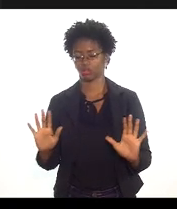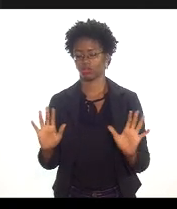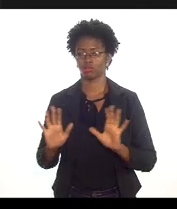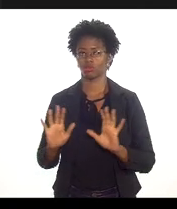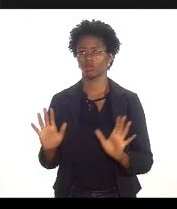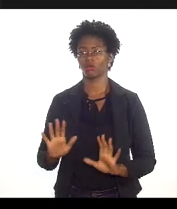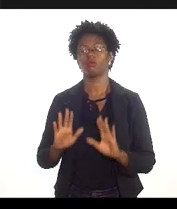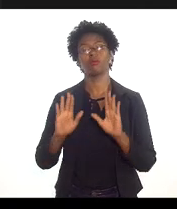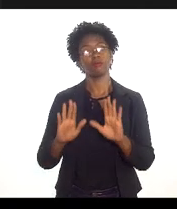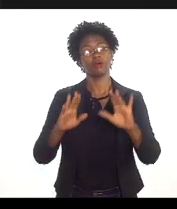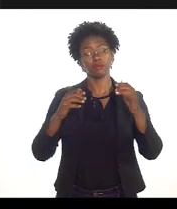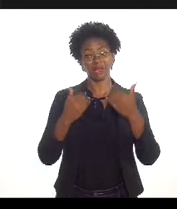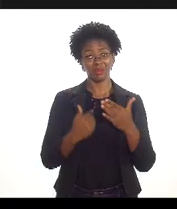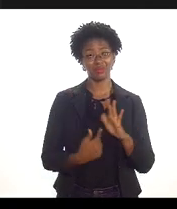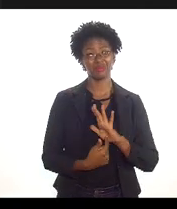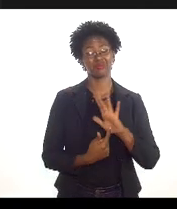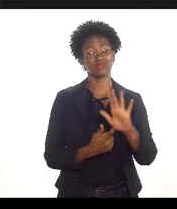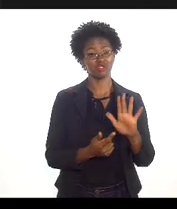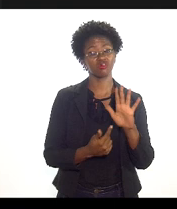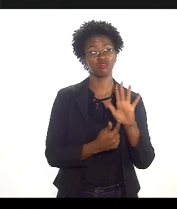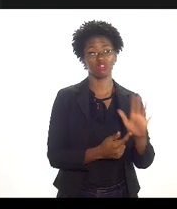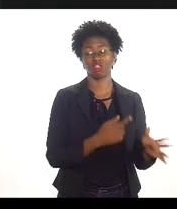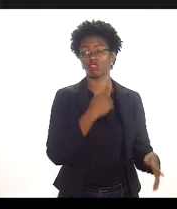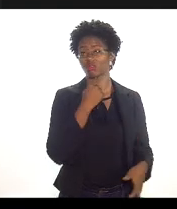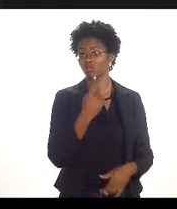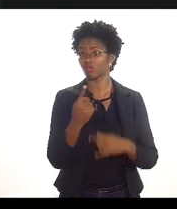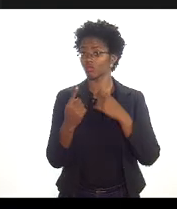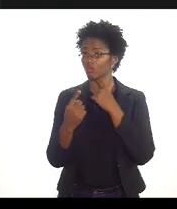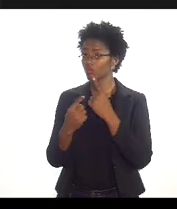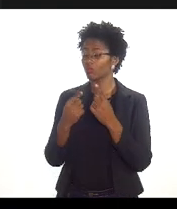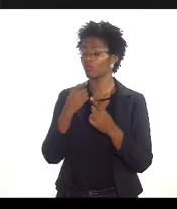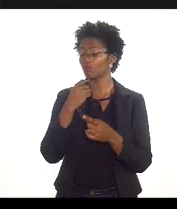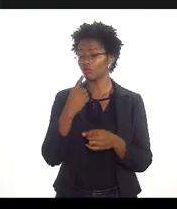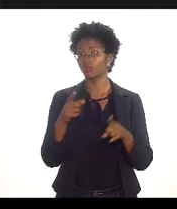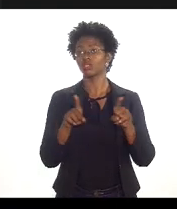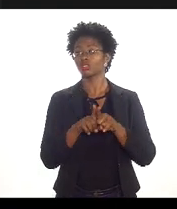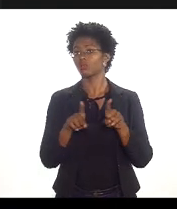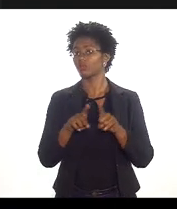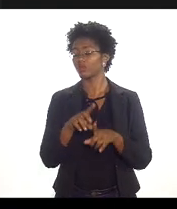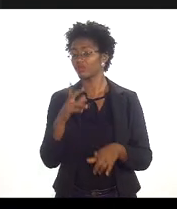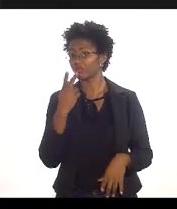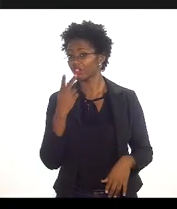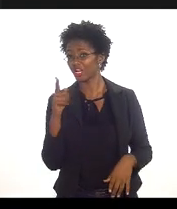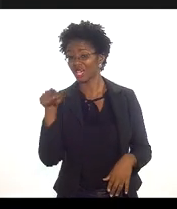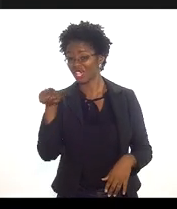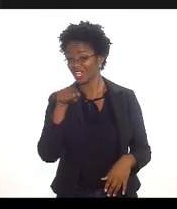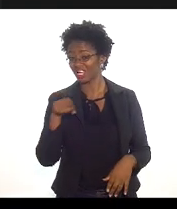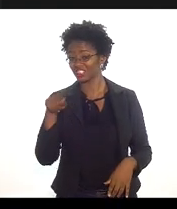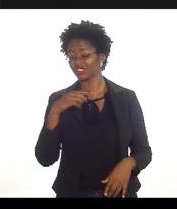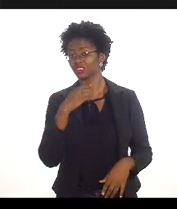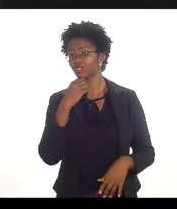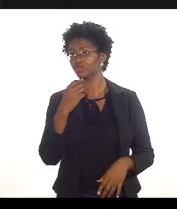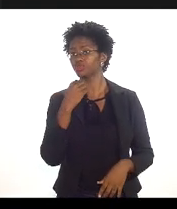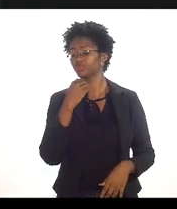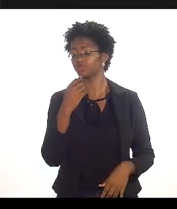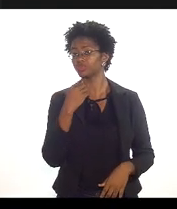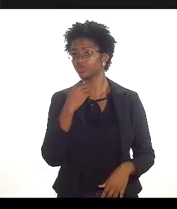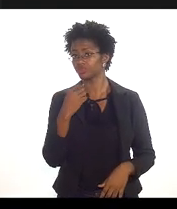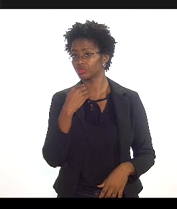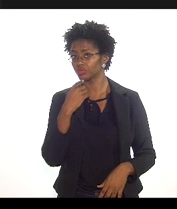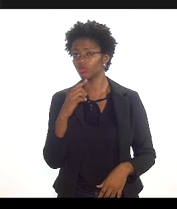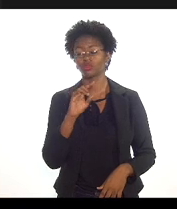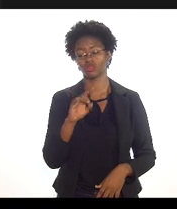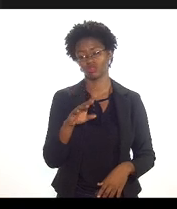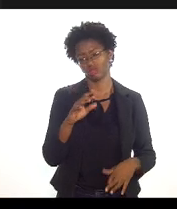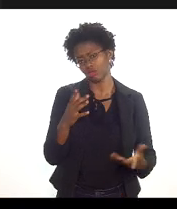mas para explicitar dúvidas plausíveis e para dizer que essas dúvidas em prol da